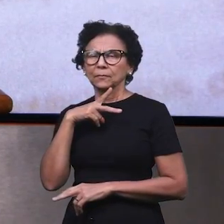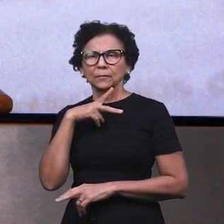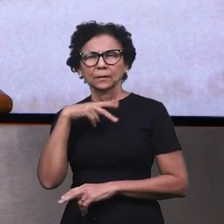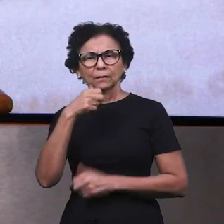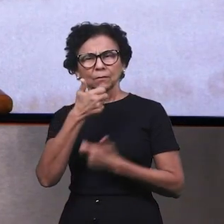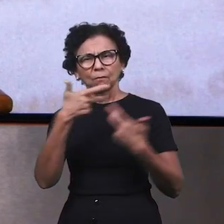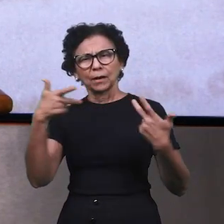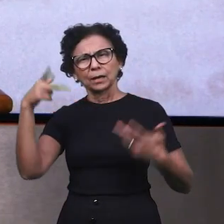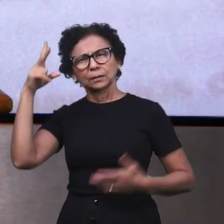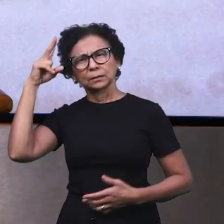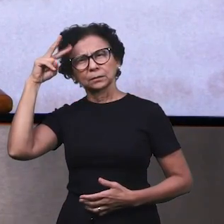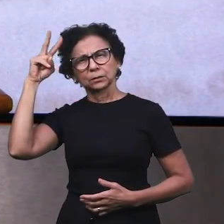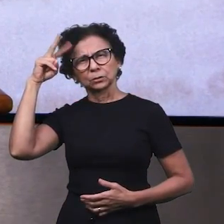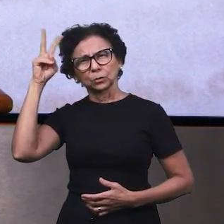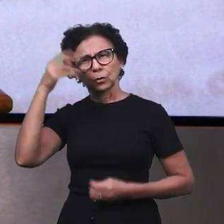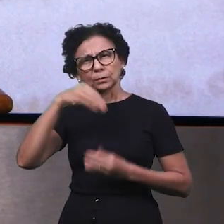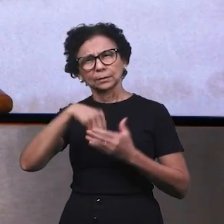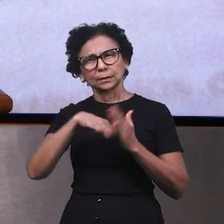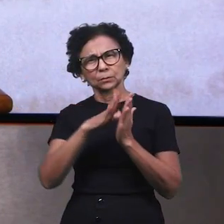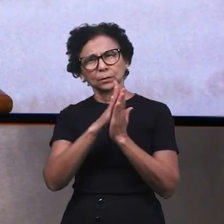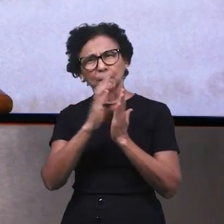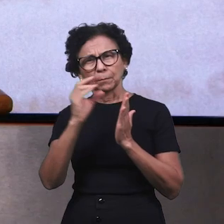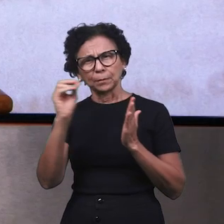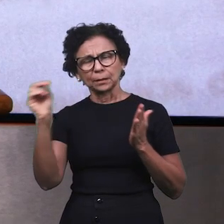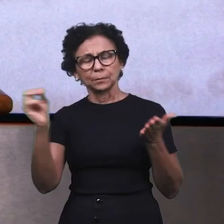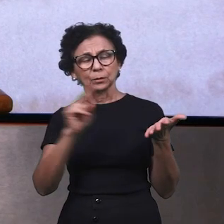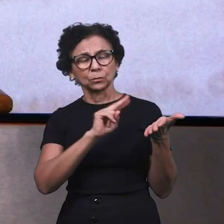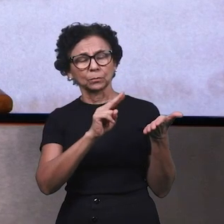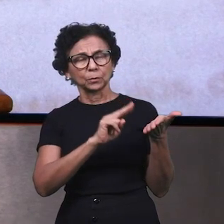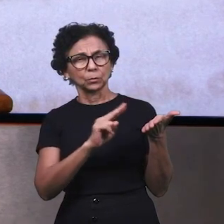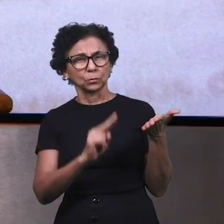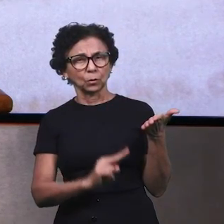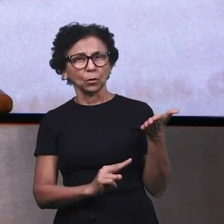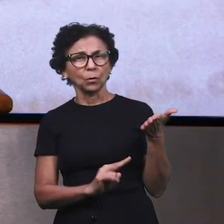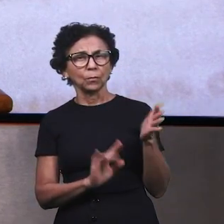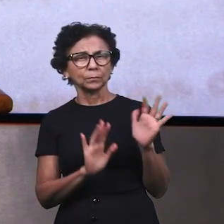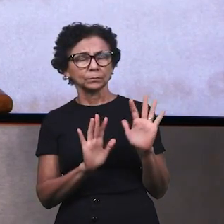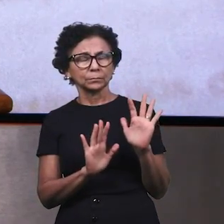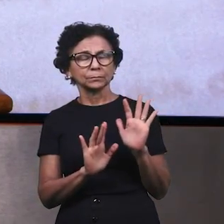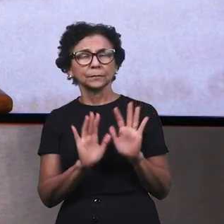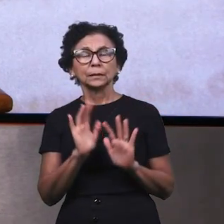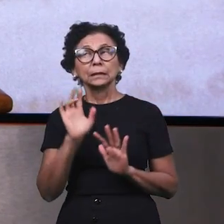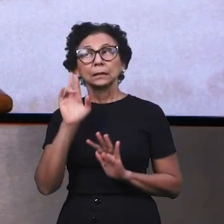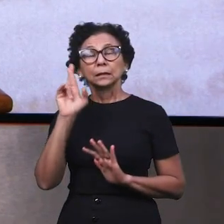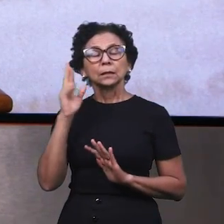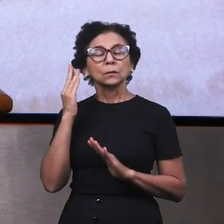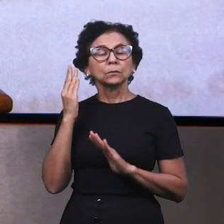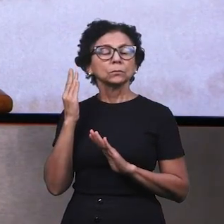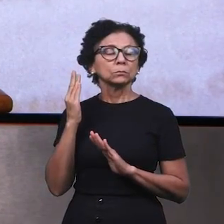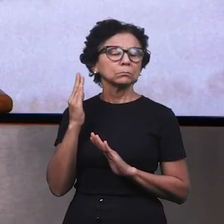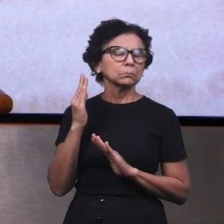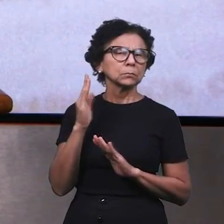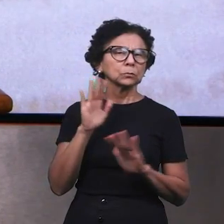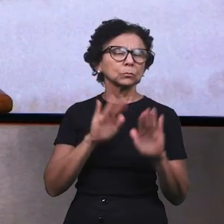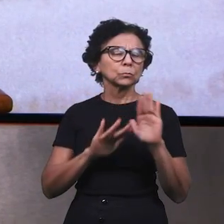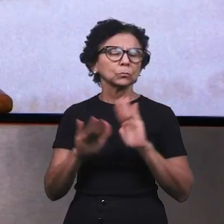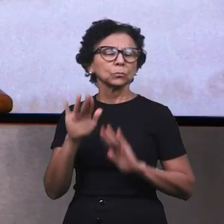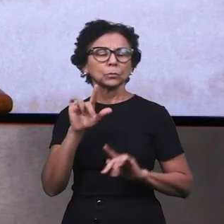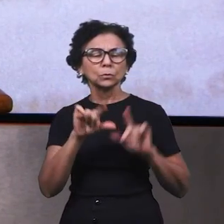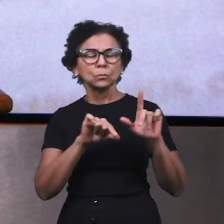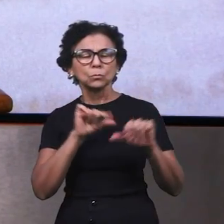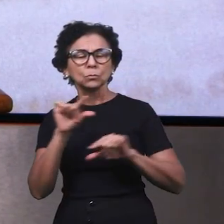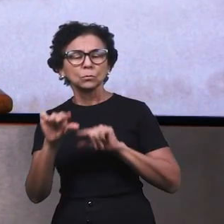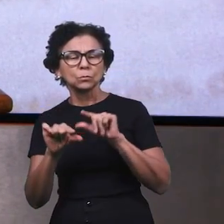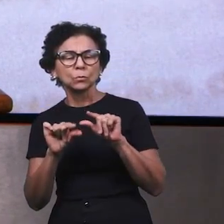histórias, os nomes contidos na Bíblia estão cuidadosamente selecionados por Deus para tornar